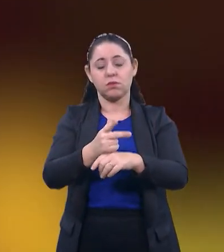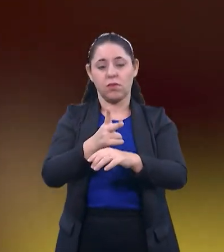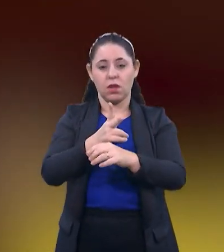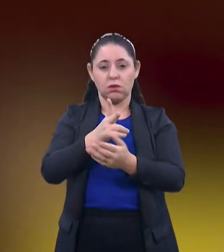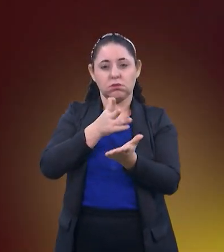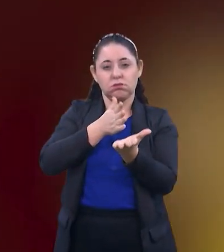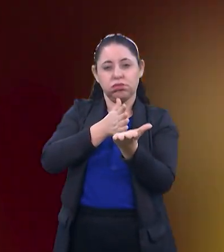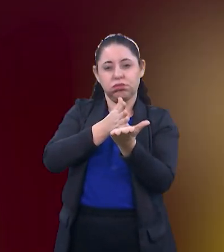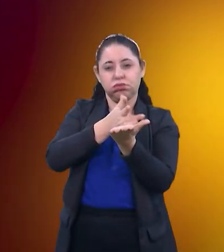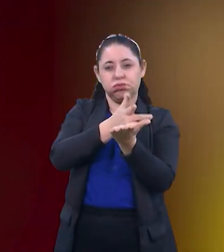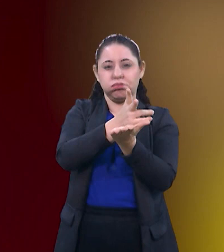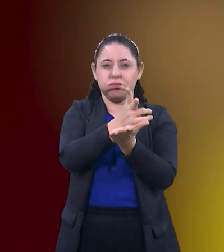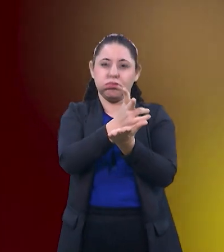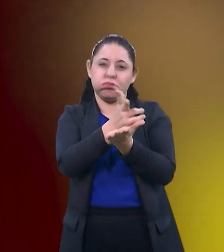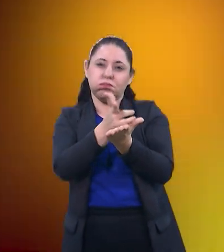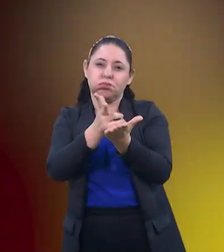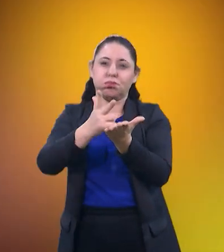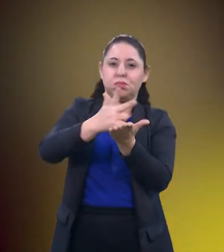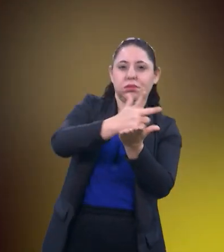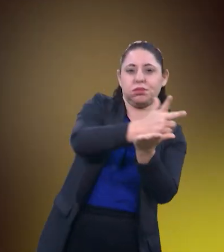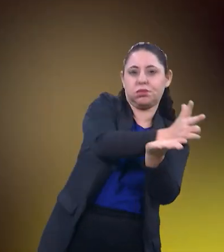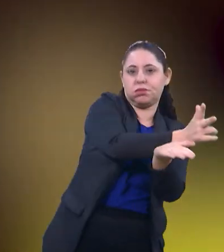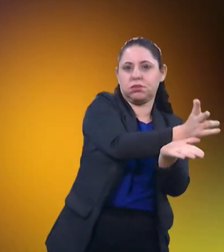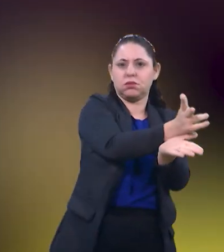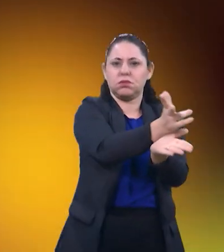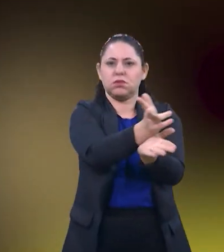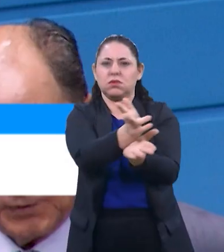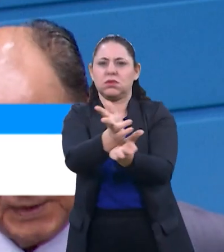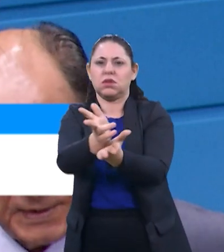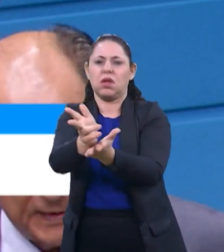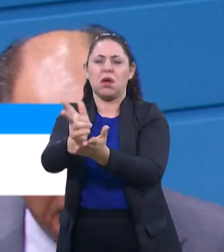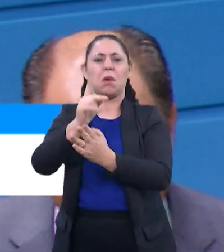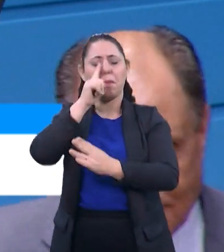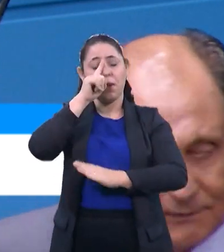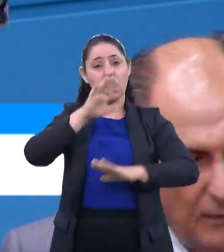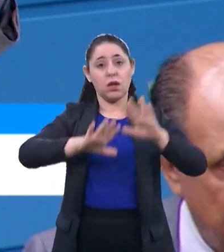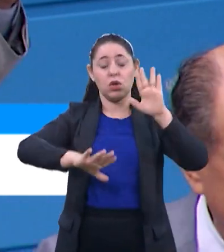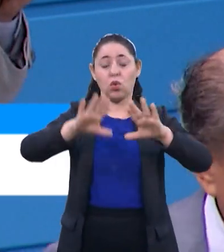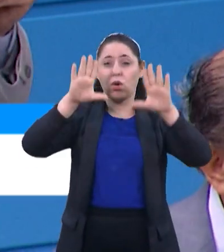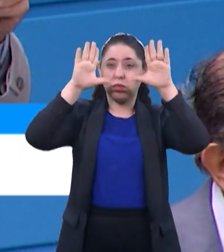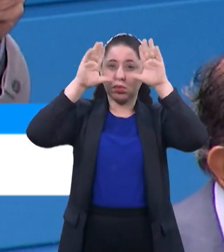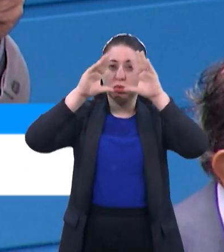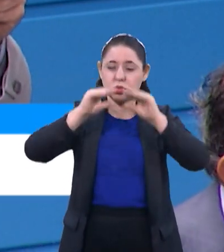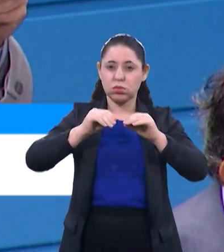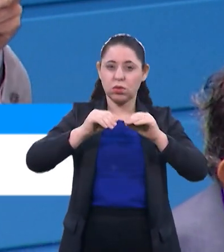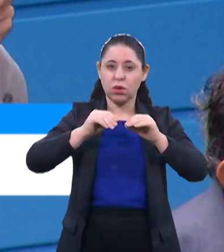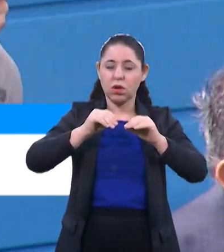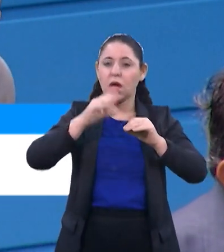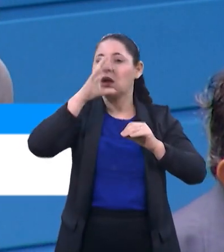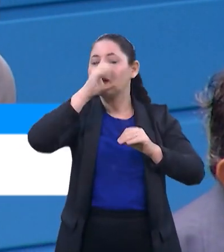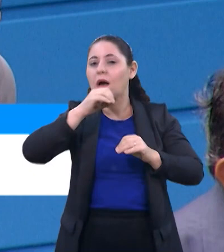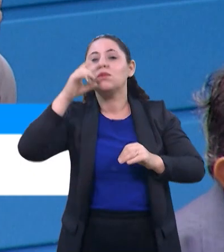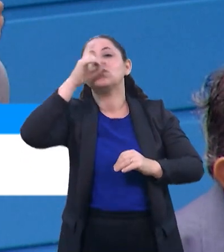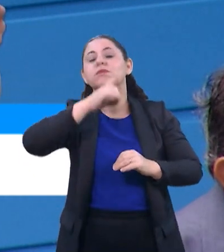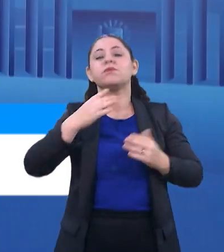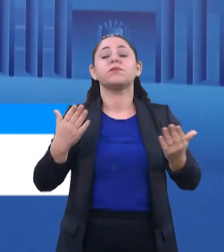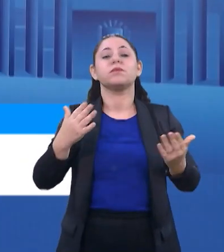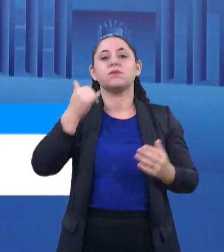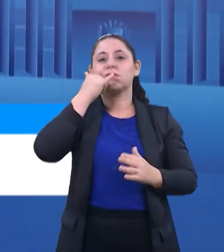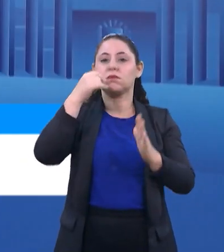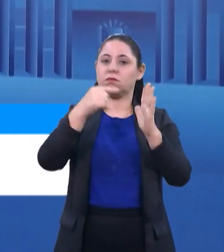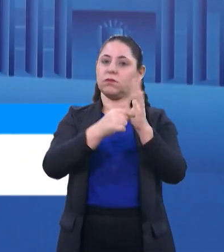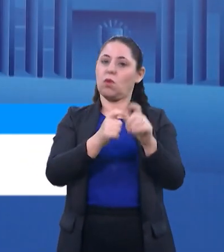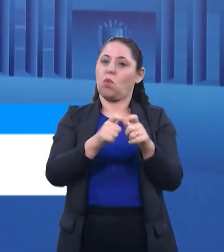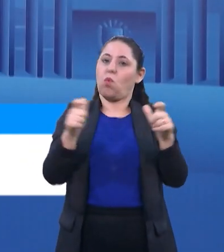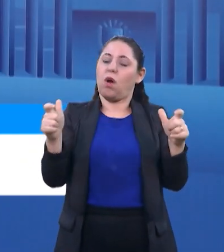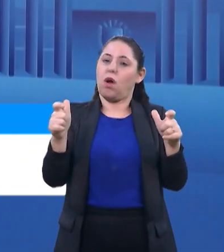depois, ele vai na contramão, deputado Pedro Kempis, um trem, quer dizer, o risco disso à noite, num final de semana. A